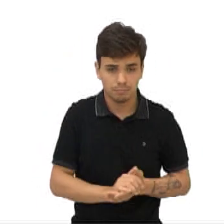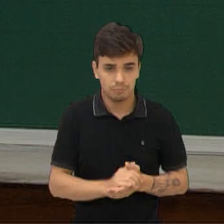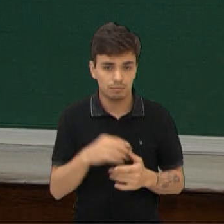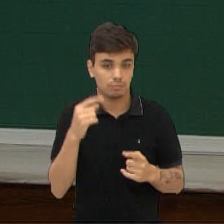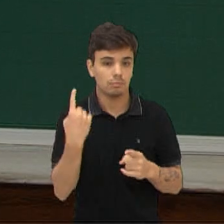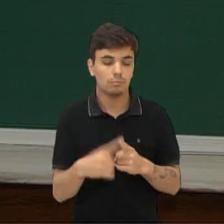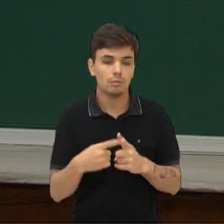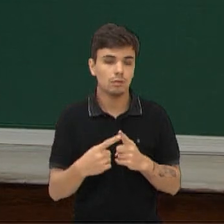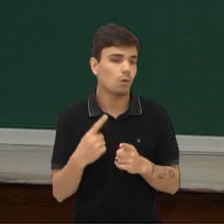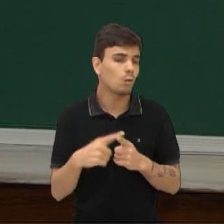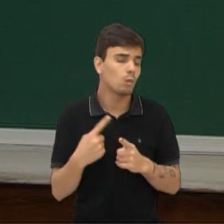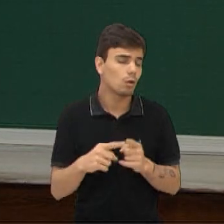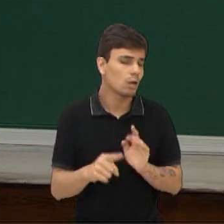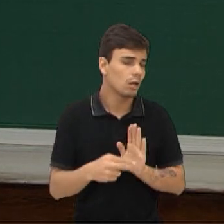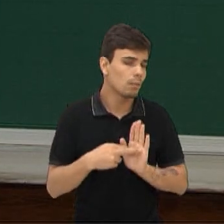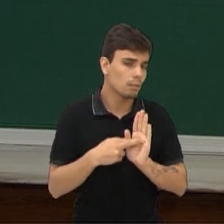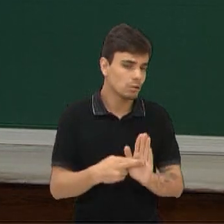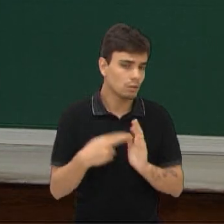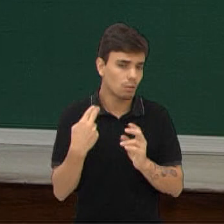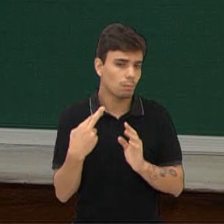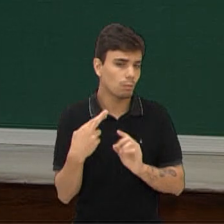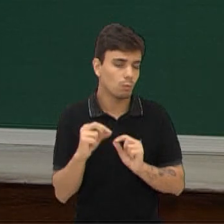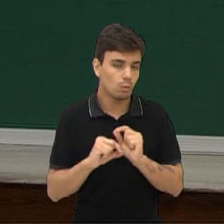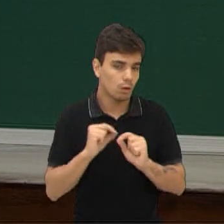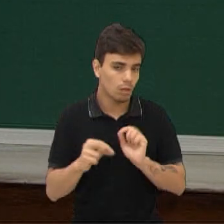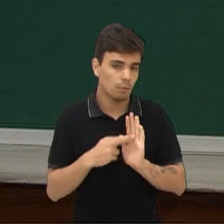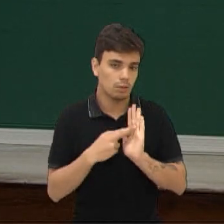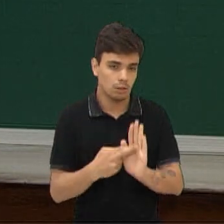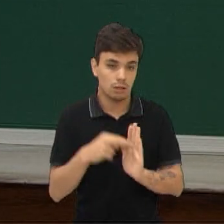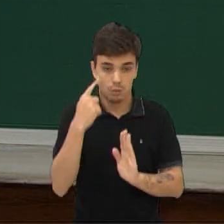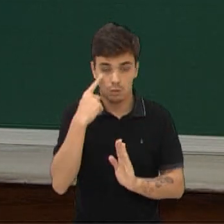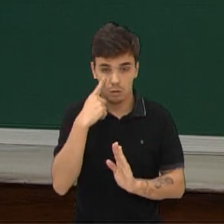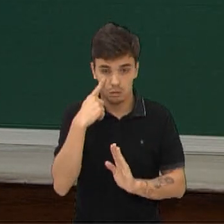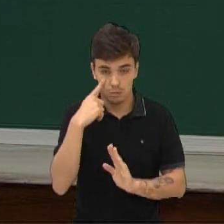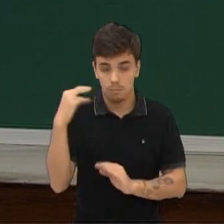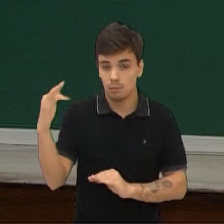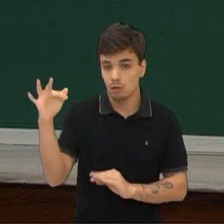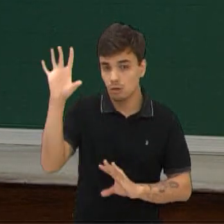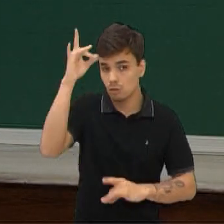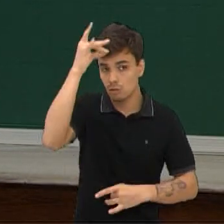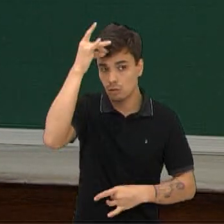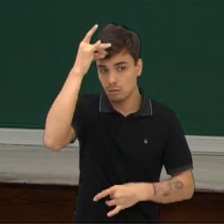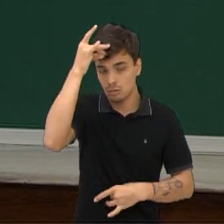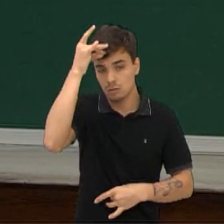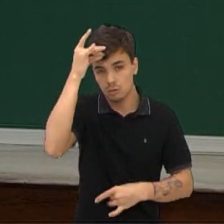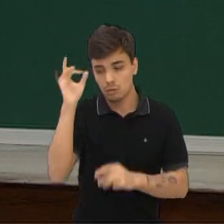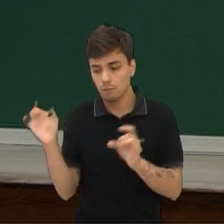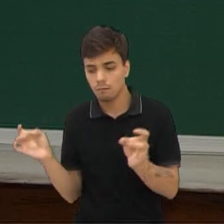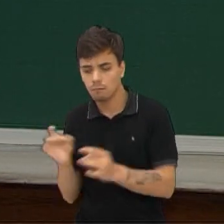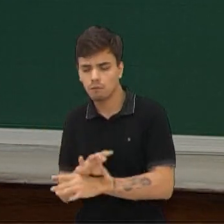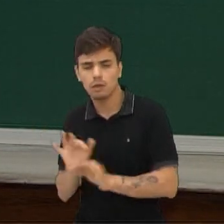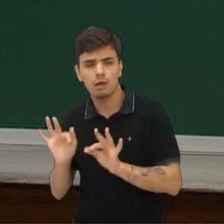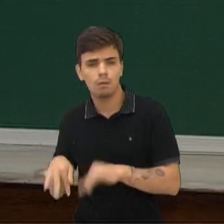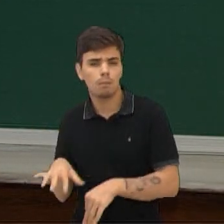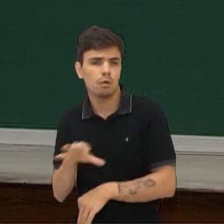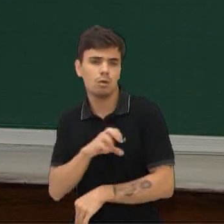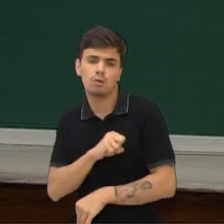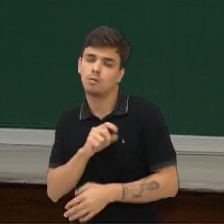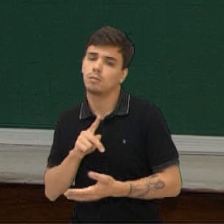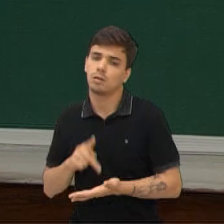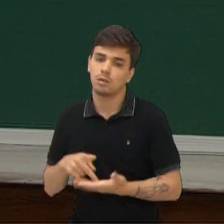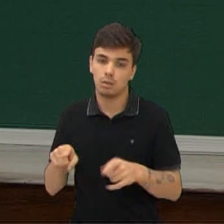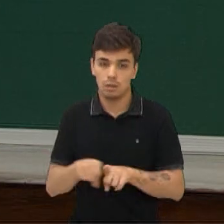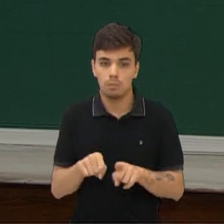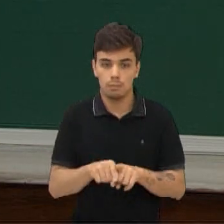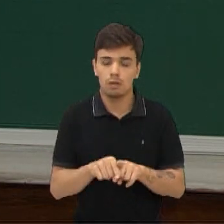elas representam? Já deixei os trechos destacados. Hematoma na alma, encerrou-se um amor generoso, transmitiu